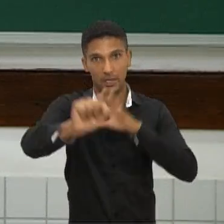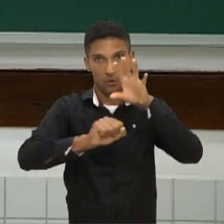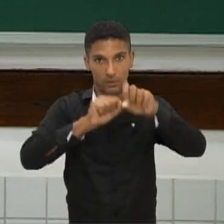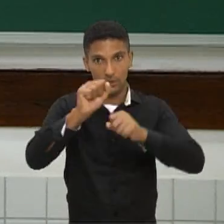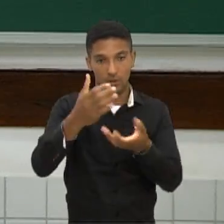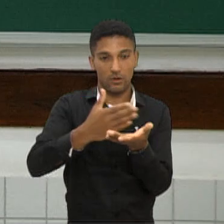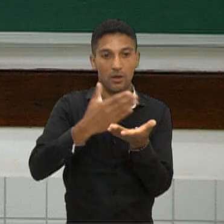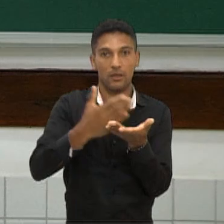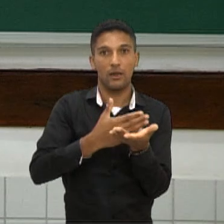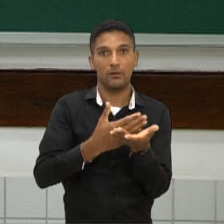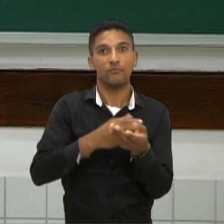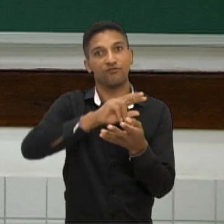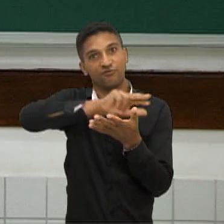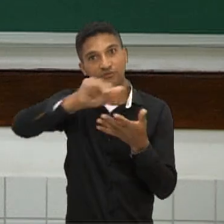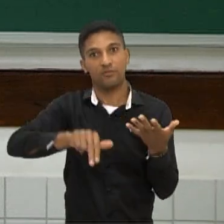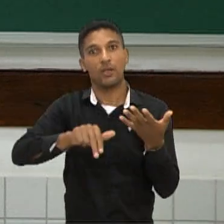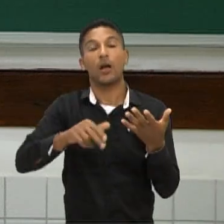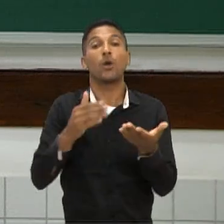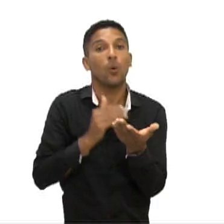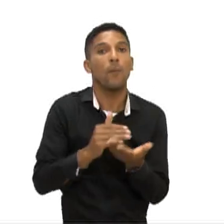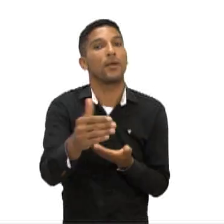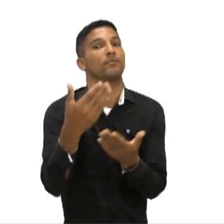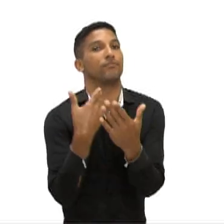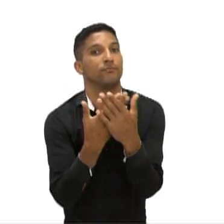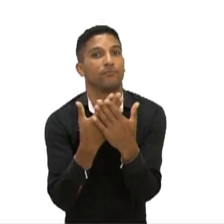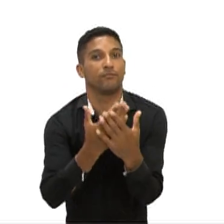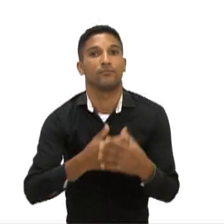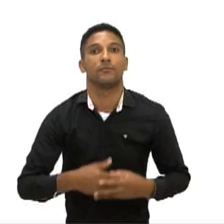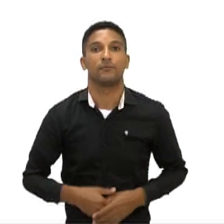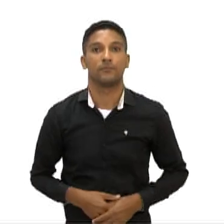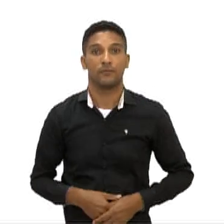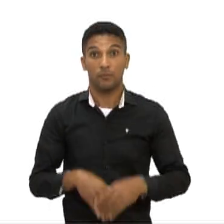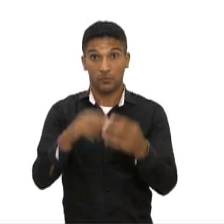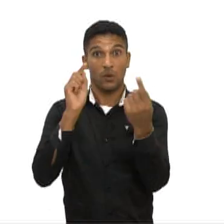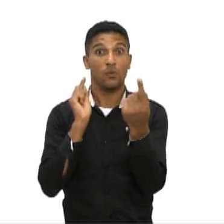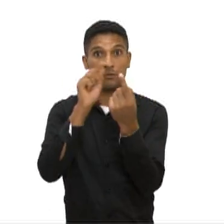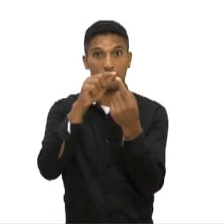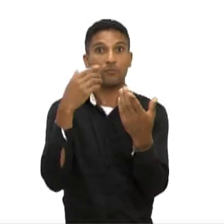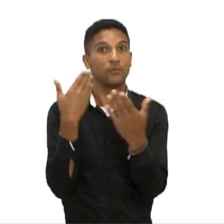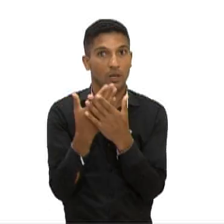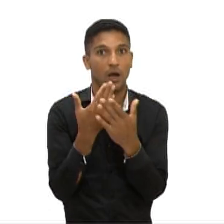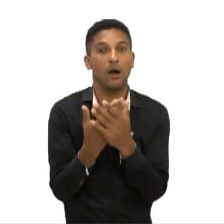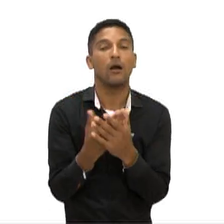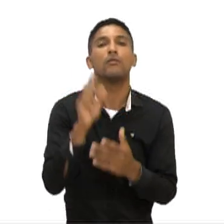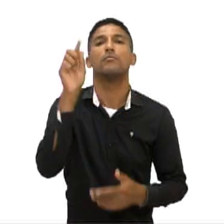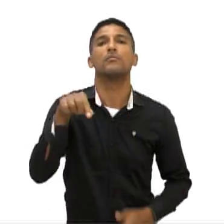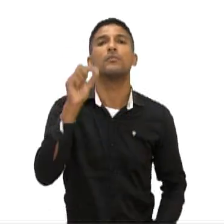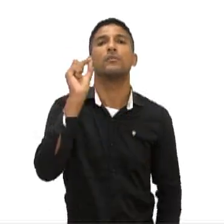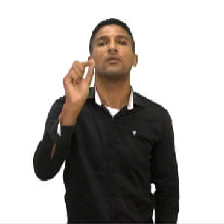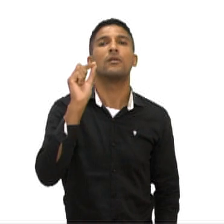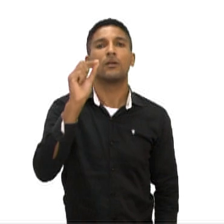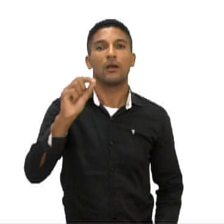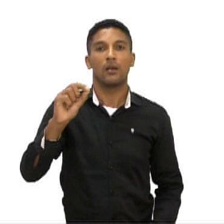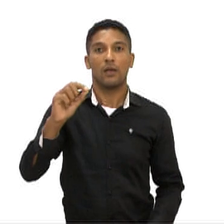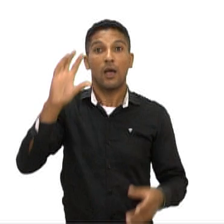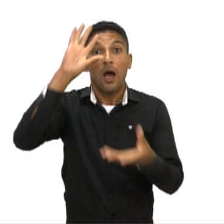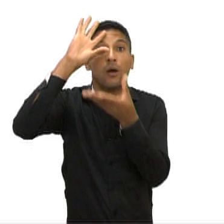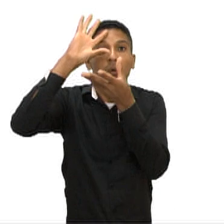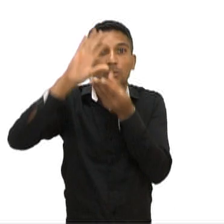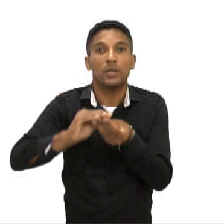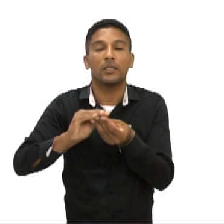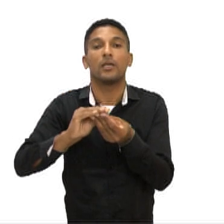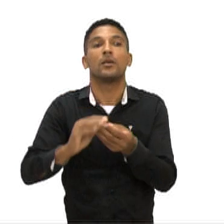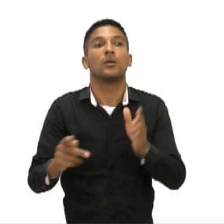nossa aula de hoje. O objetivo da nossa aula é compreender a dinâmica climática e